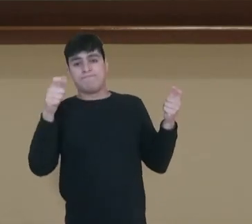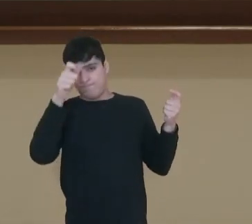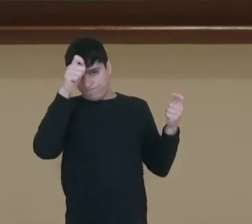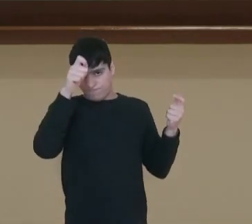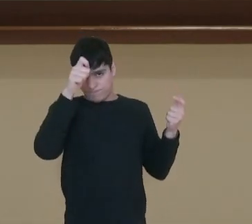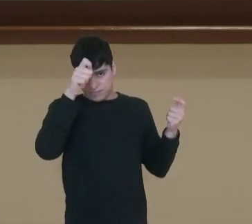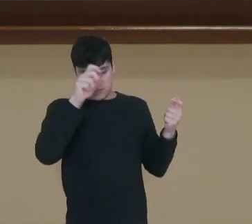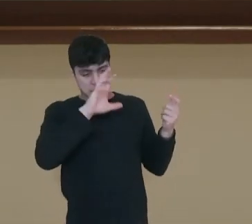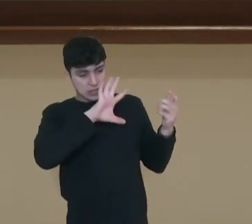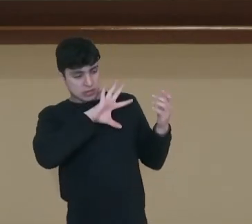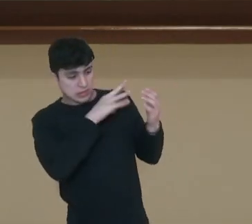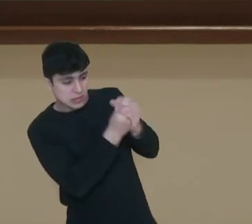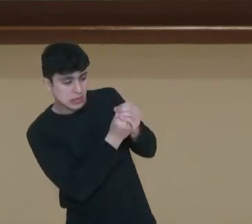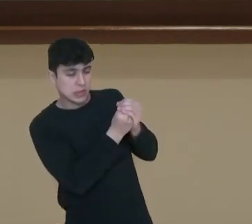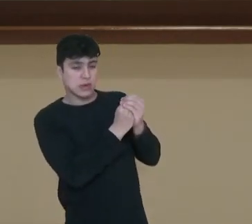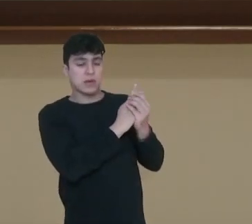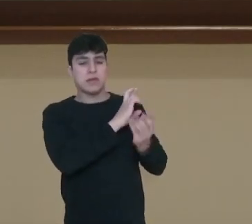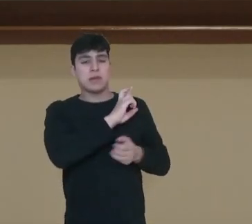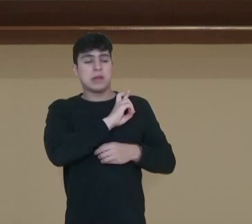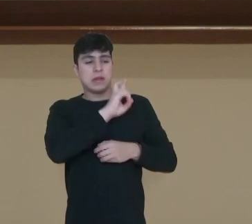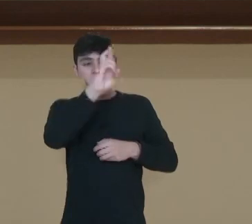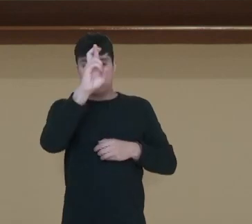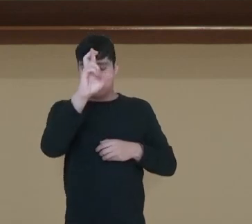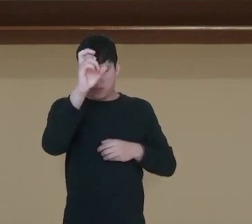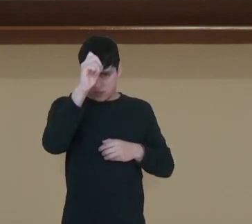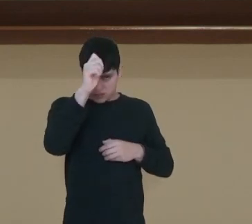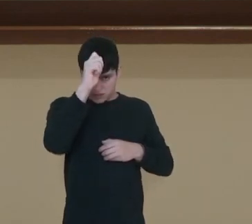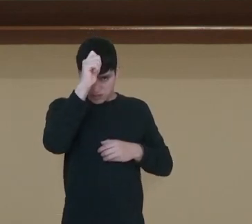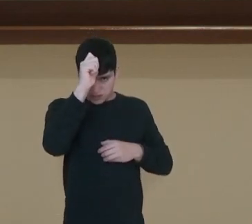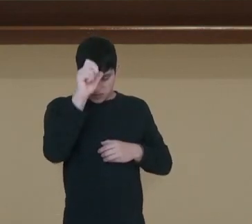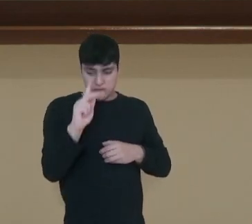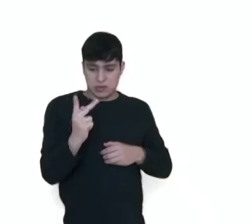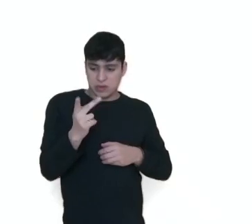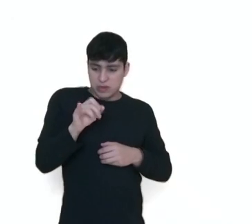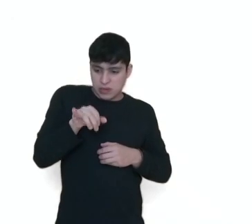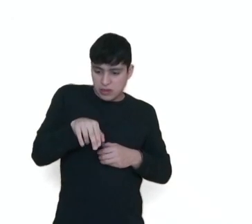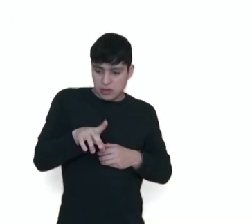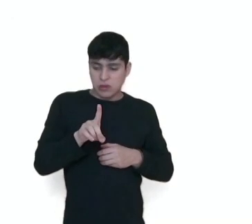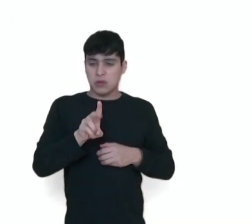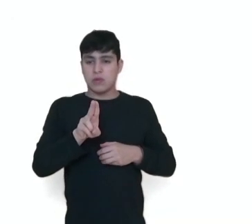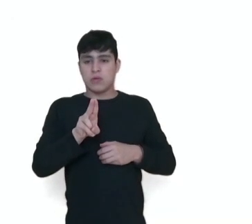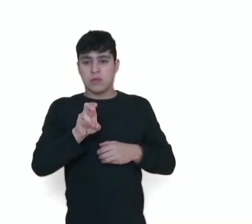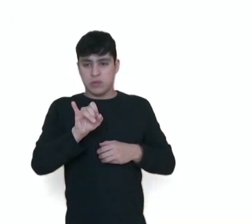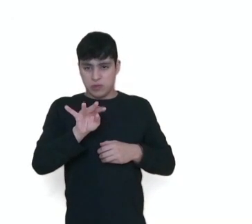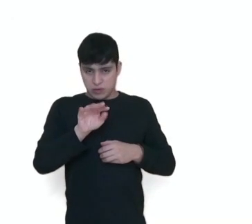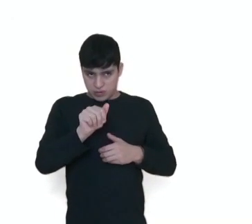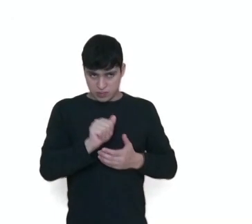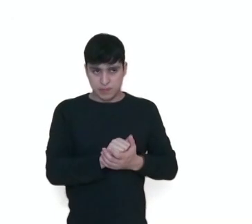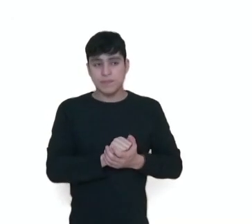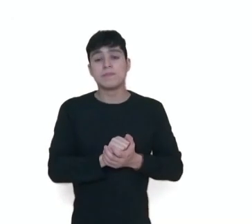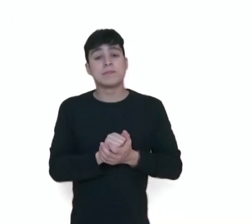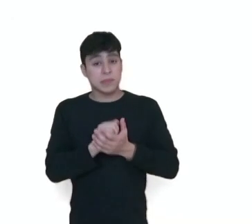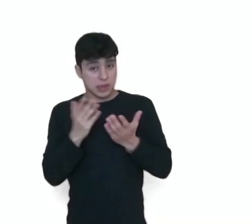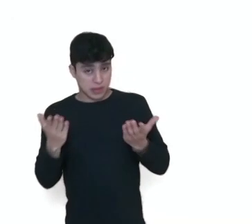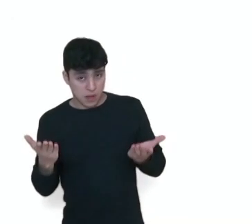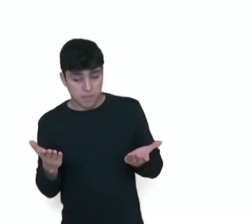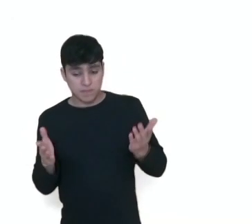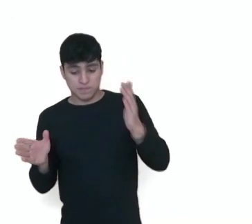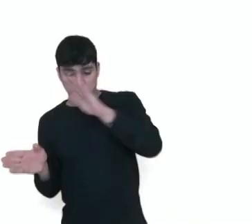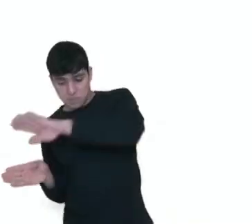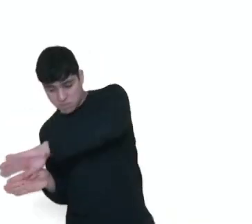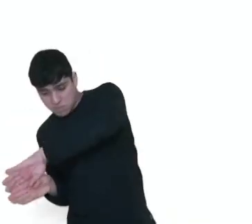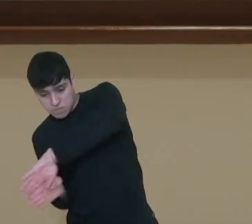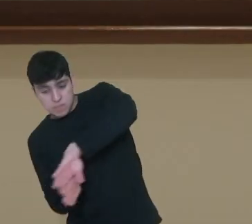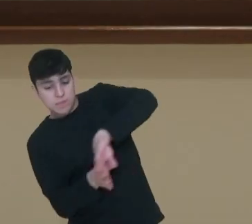parte da religião hinduísta. A Índia colonial. A Índia, então, ela era uma colônia da